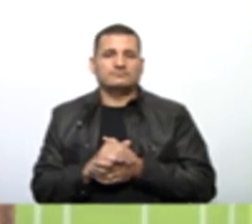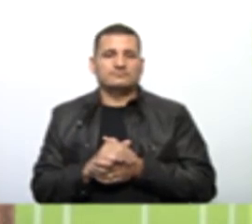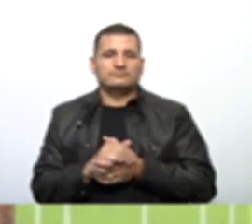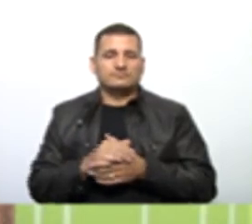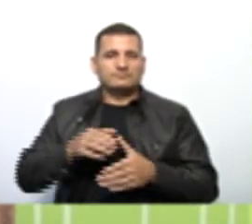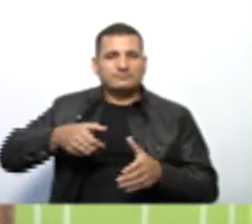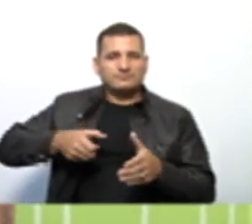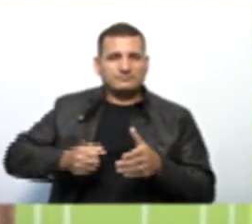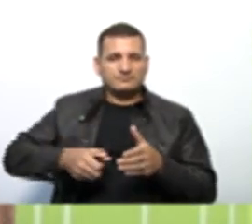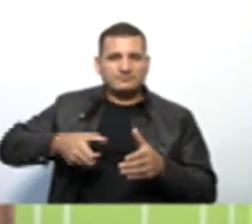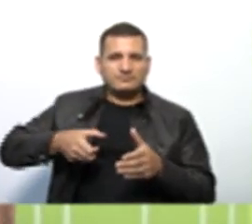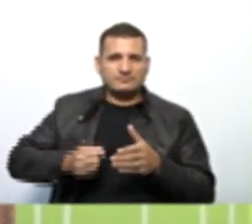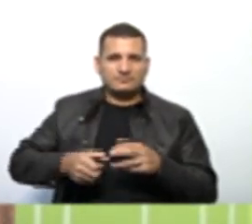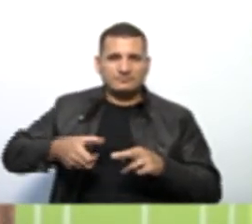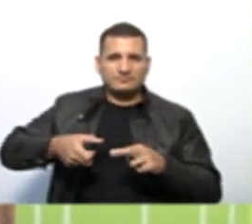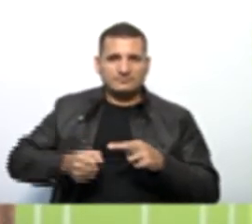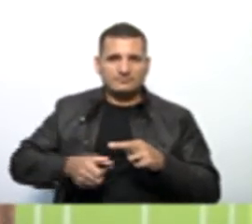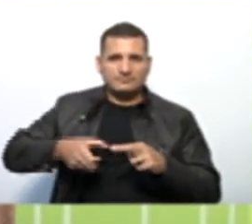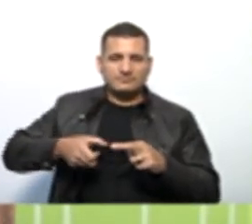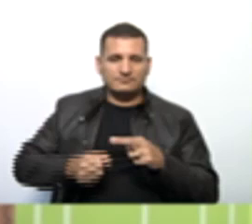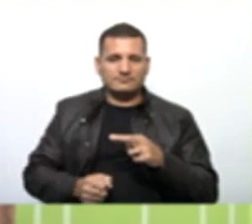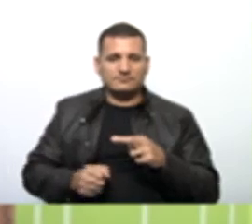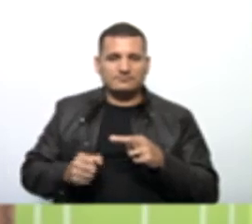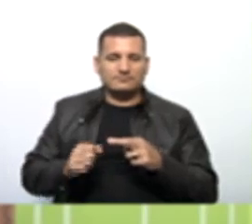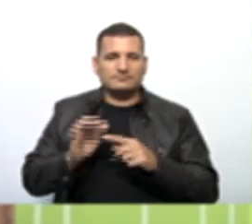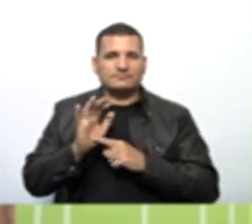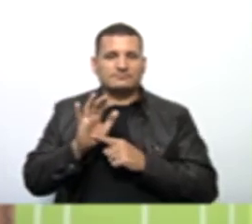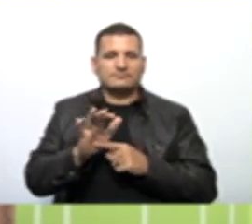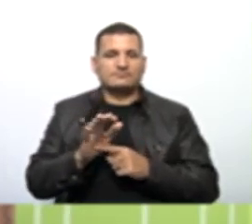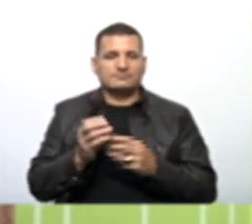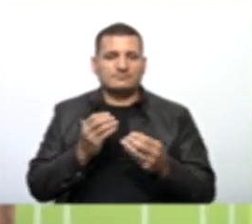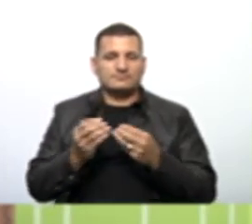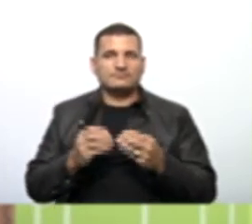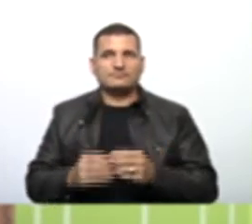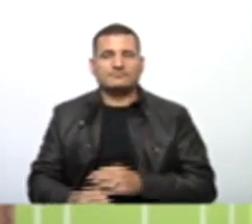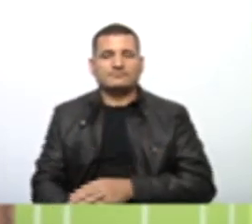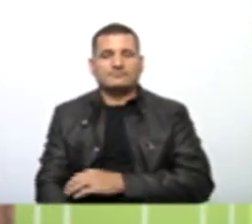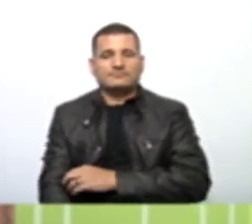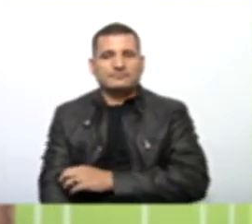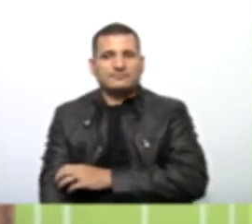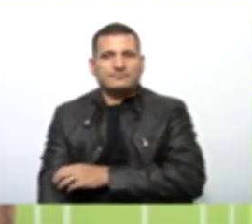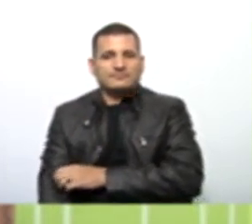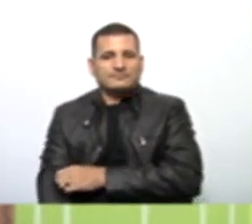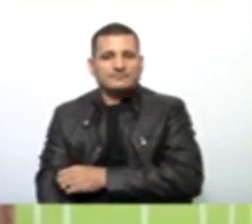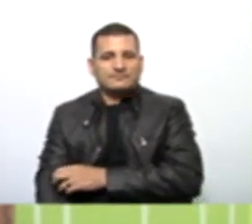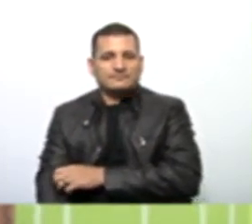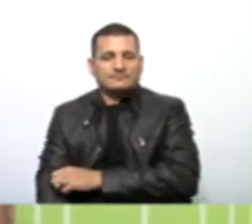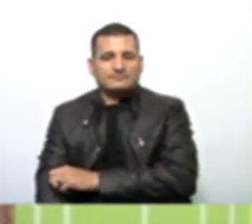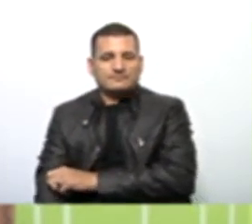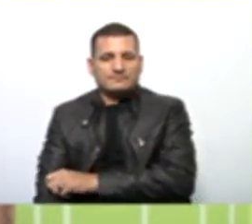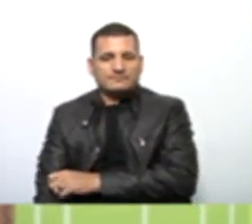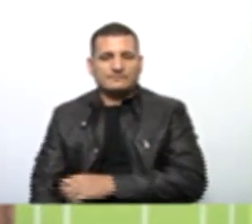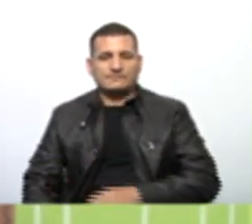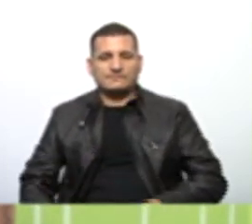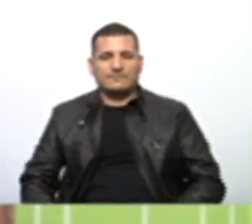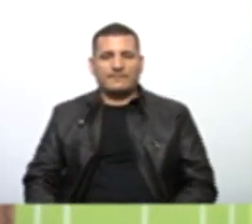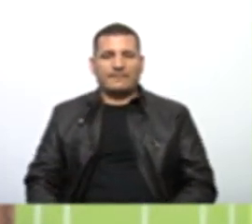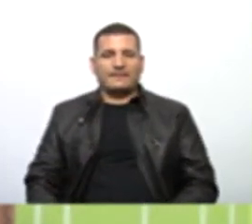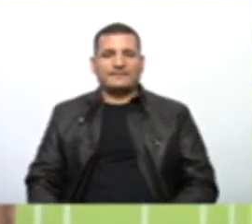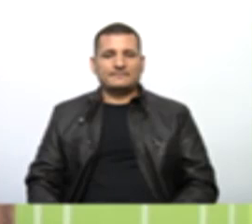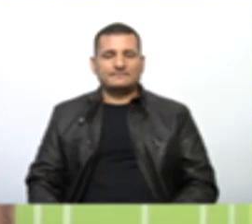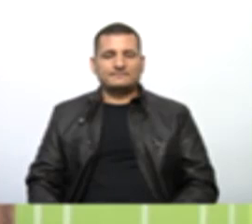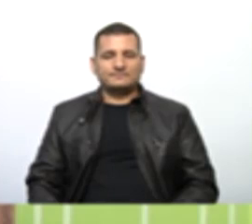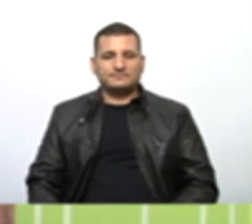mostra pronto vamos deixar ele bem ciente não se preocupe que vai dar tudo certo então o pessoal se vocês e nós temos aqui